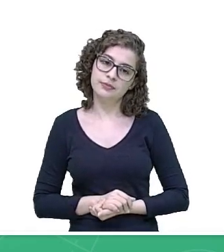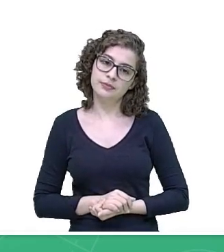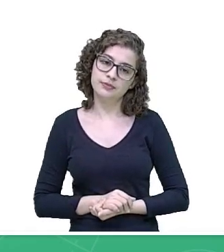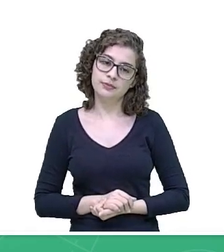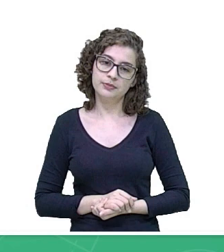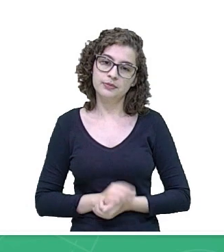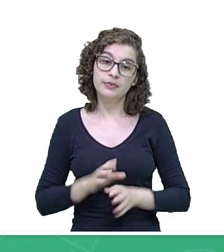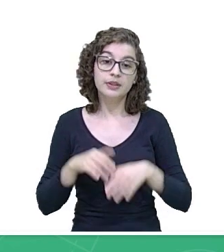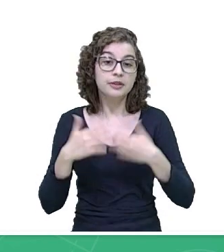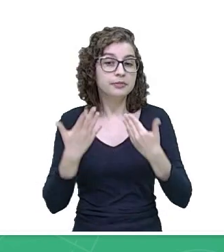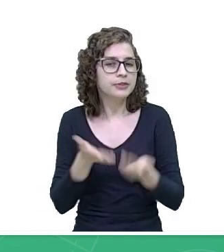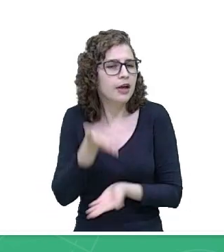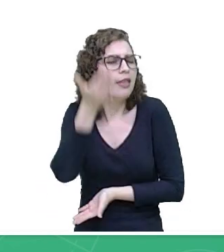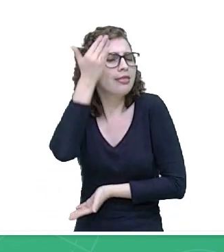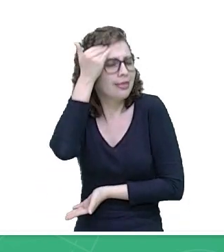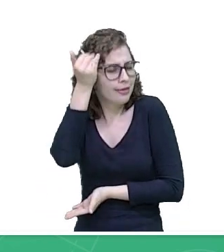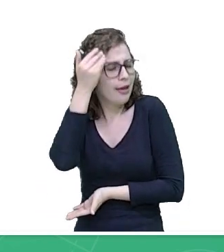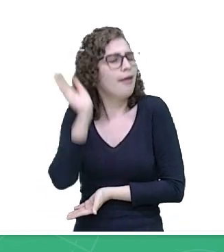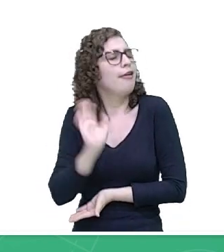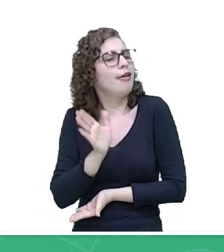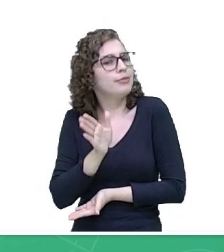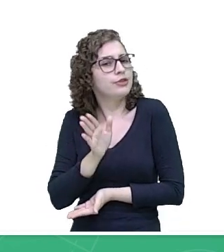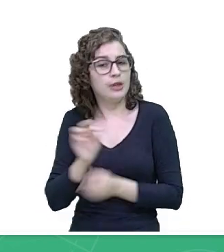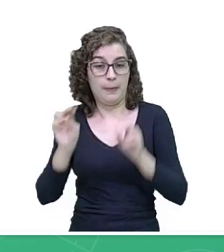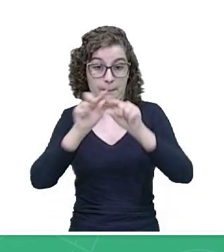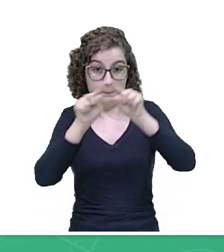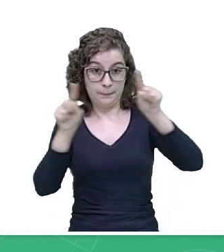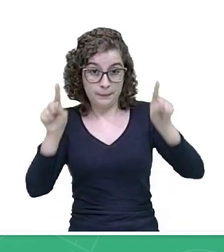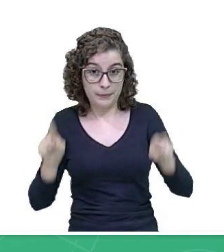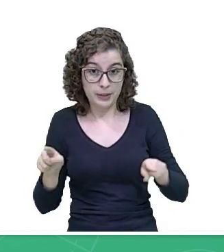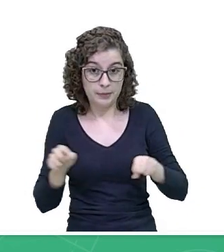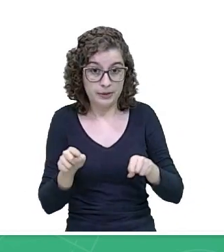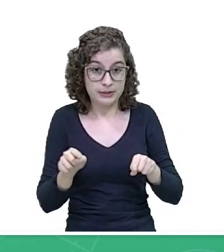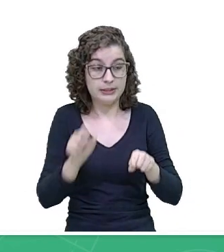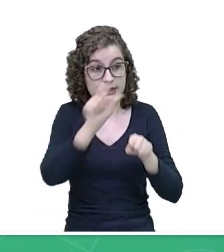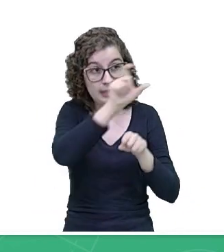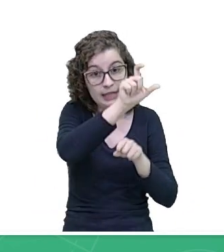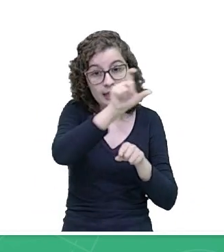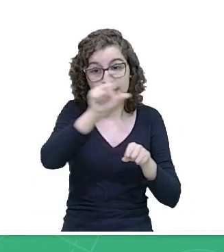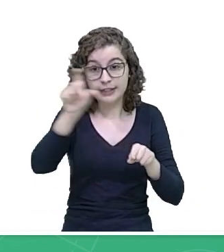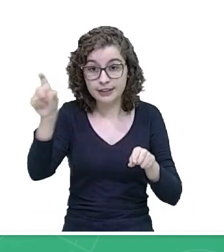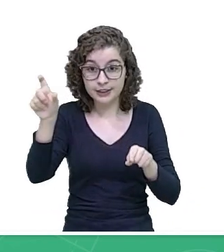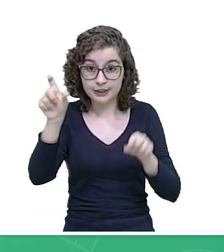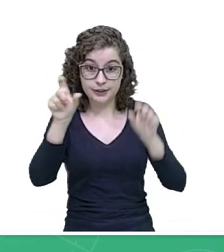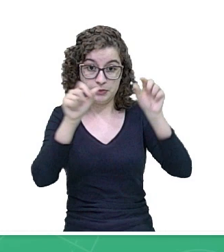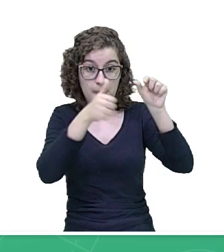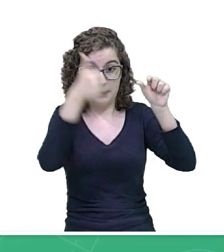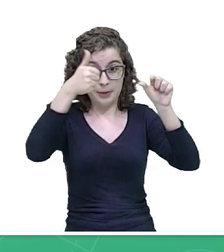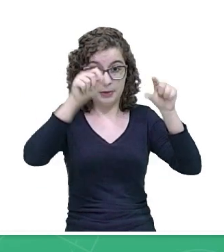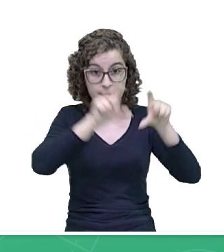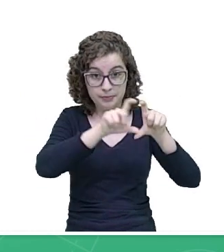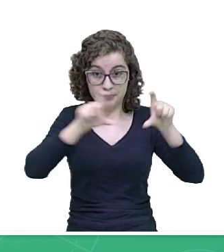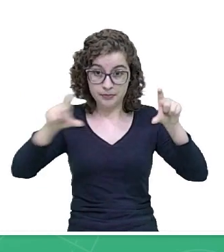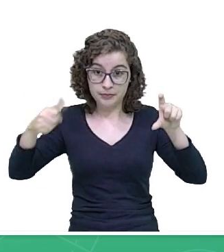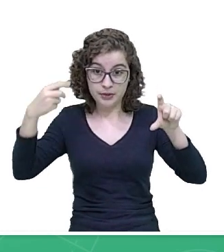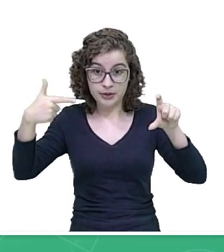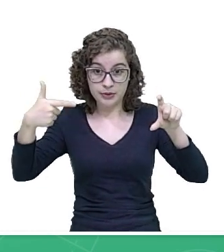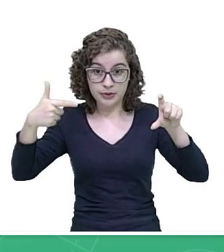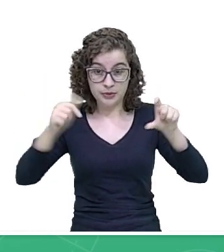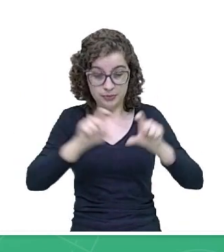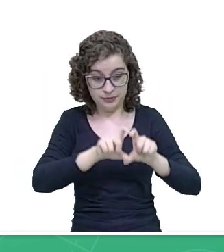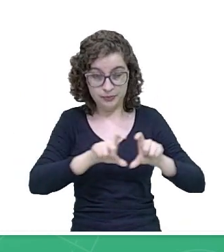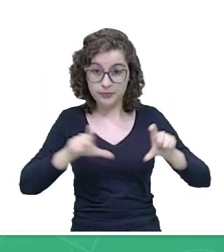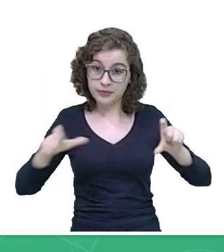nós já sabemos que as matrizes, elas possuem as linhas. Então, aqui eu tenho a primeira linha, aqui eu tenho a